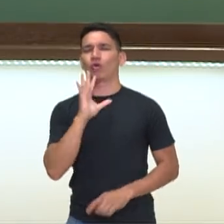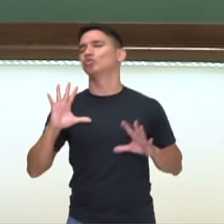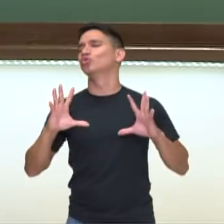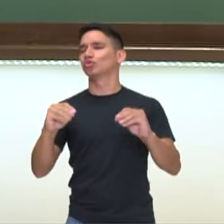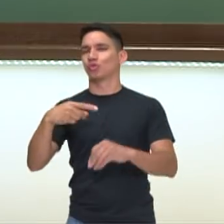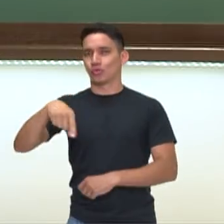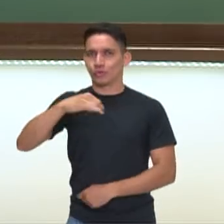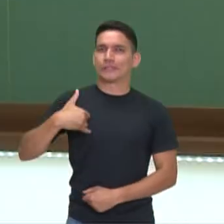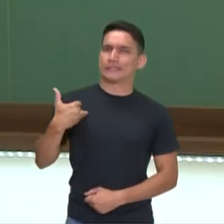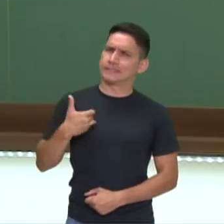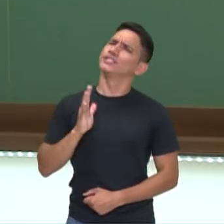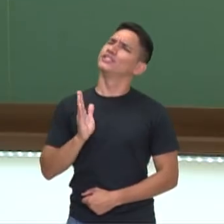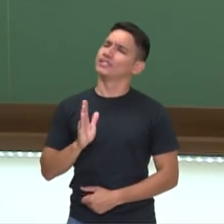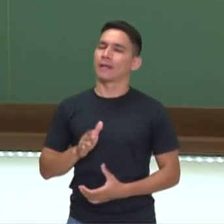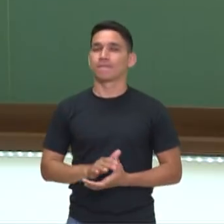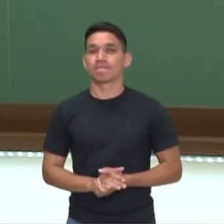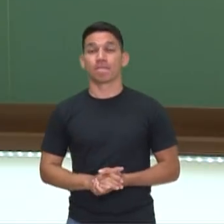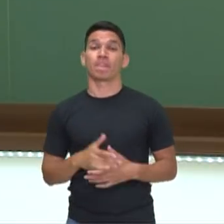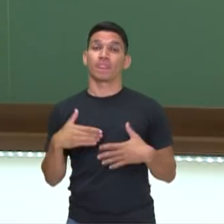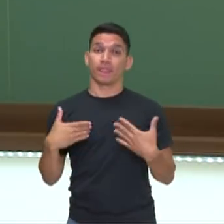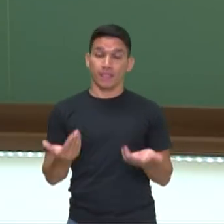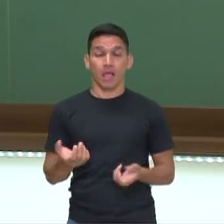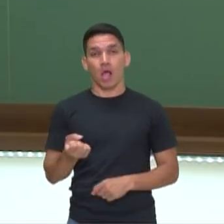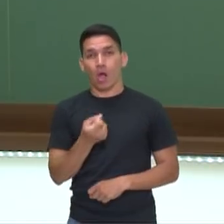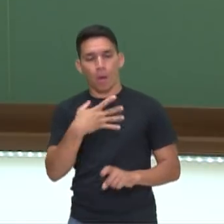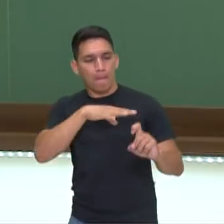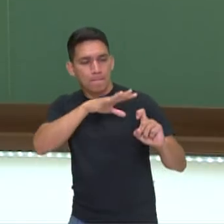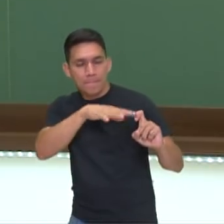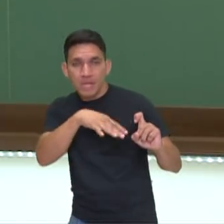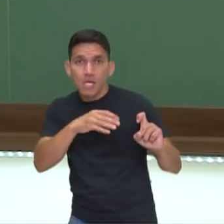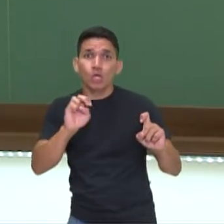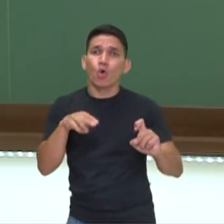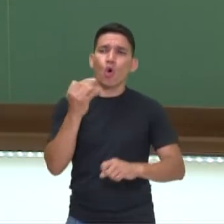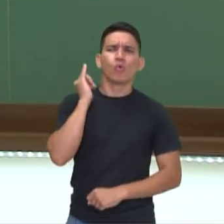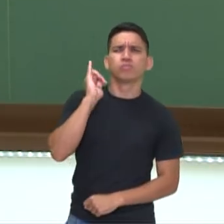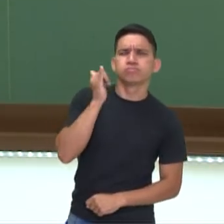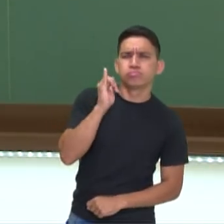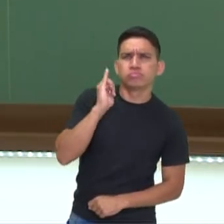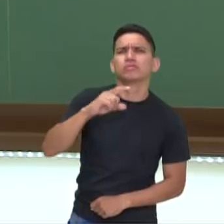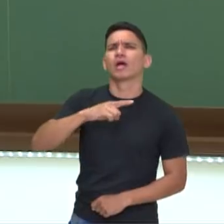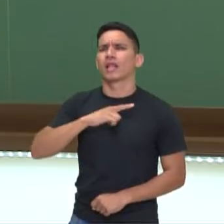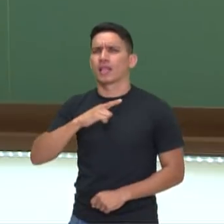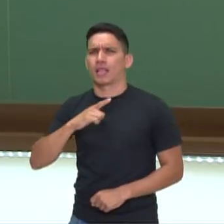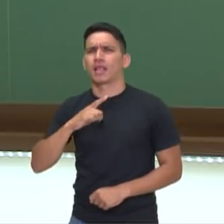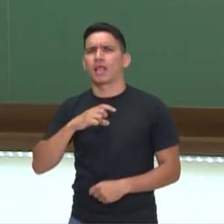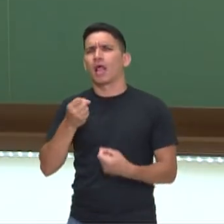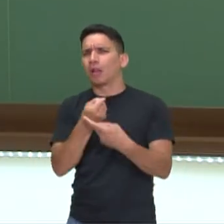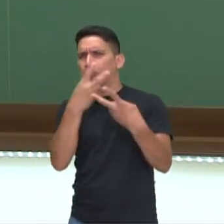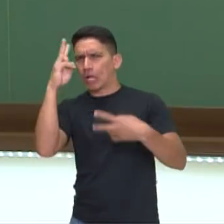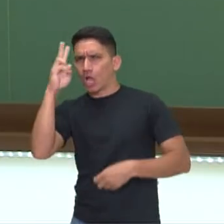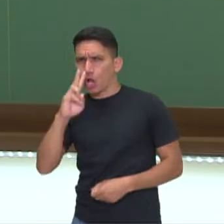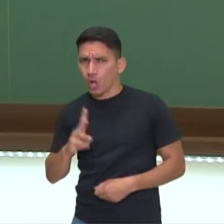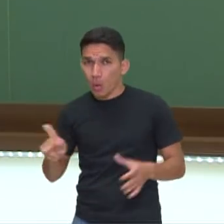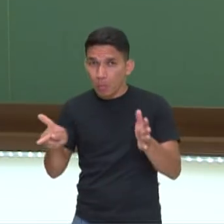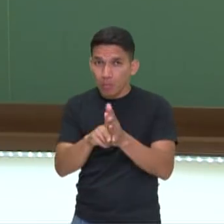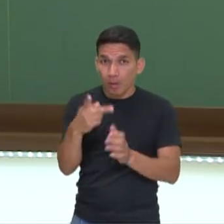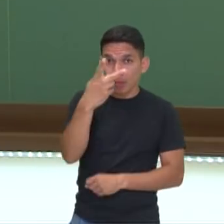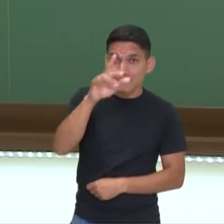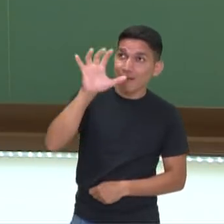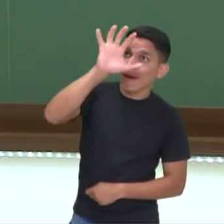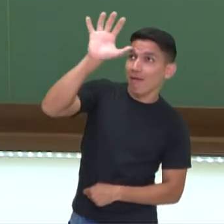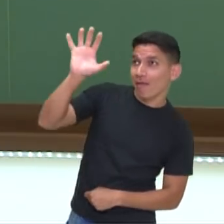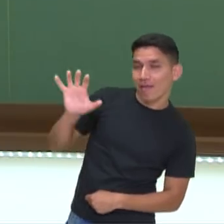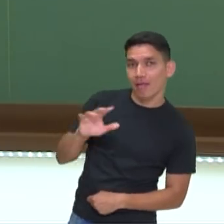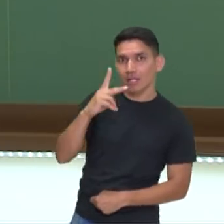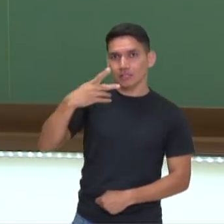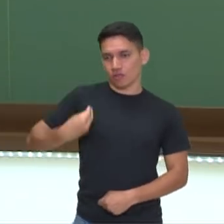vocês. Bem, você conhece algum mito, algum conto, ou de repente alguma lenda, alguma fábula da sua região, do